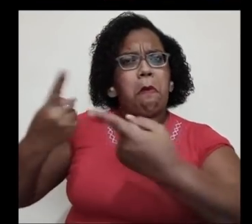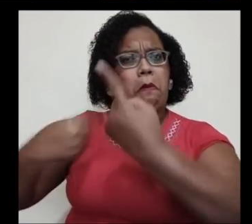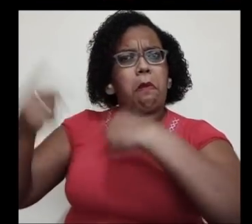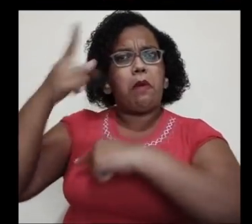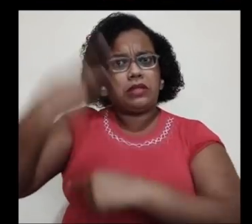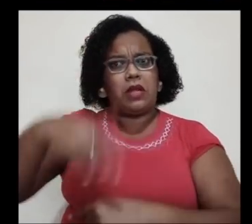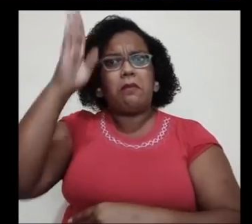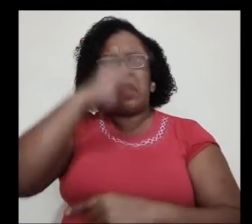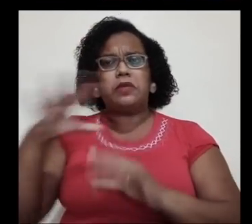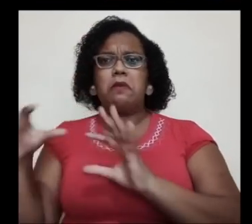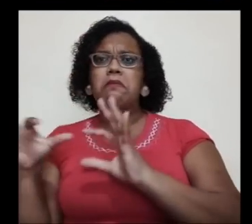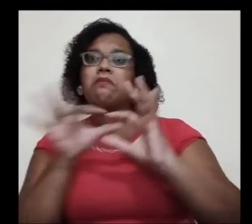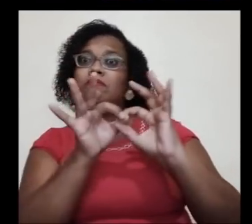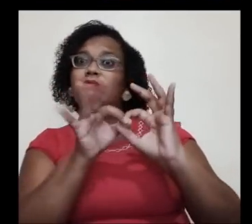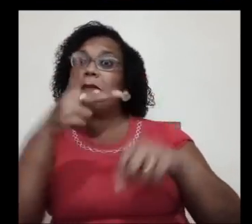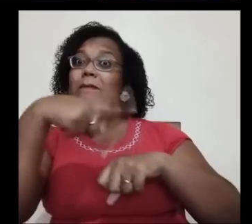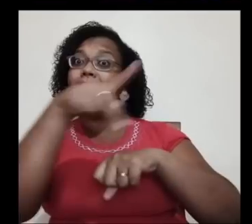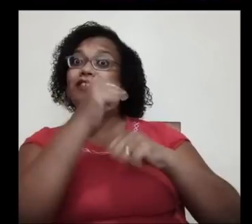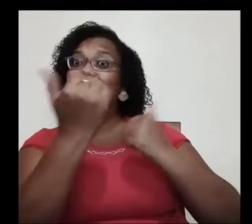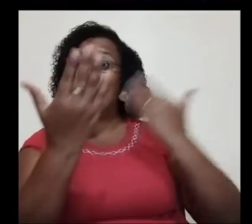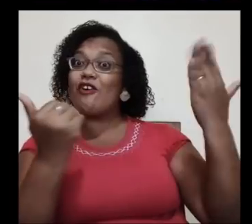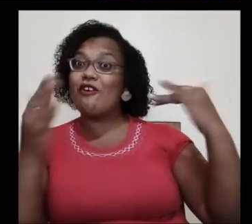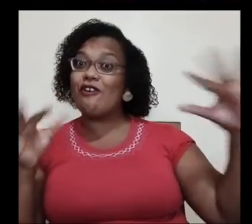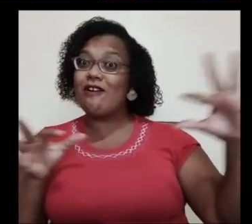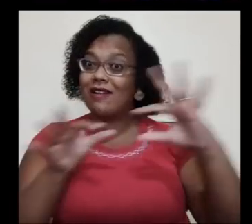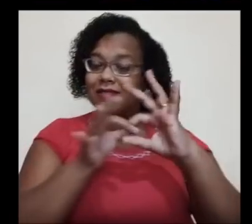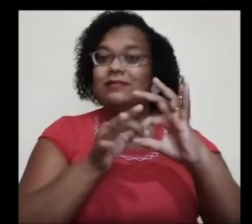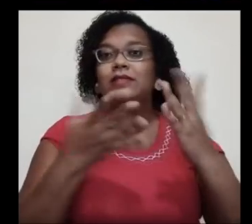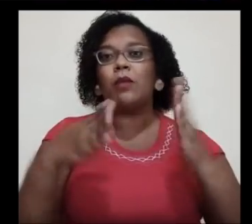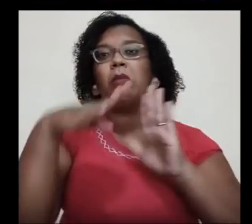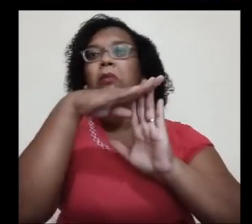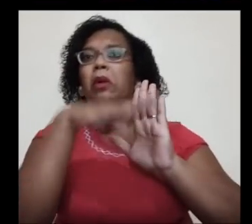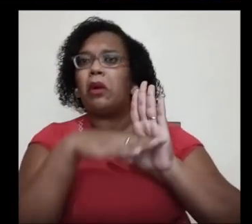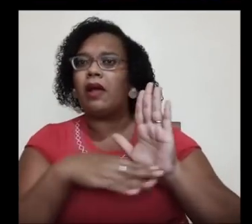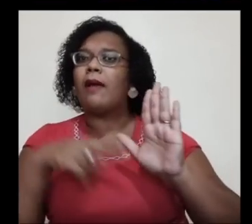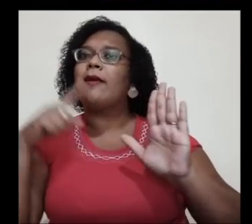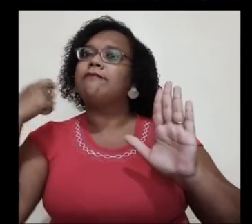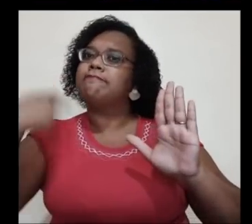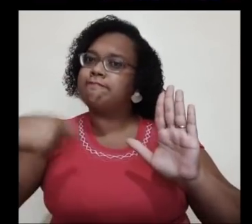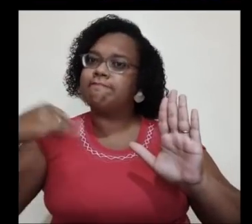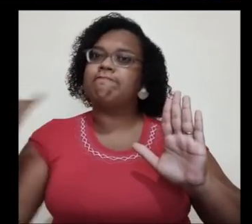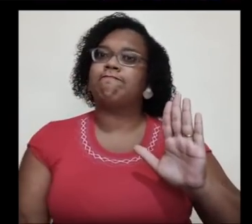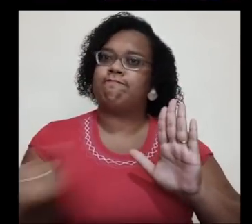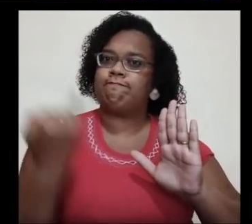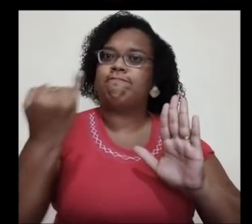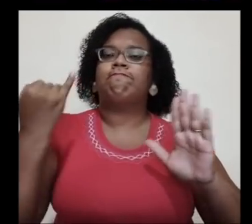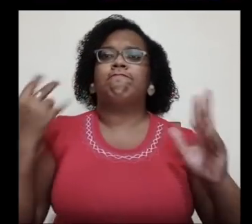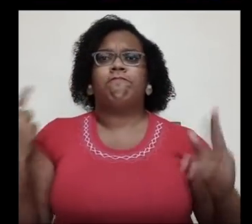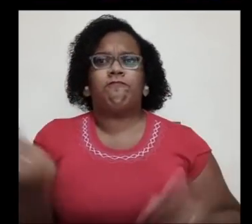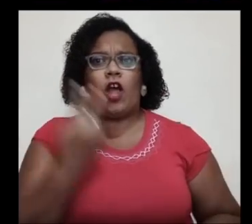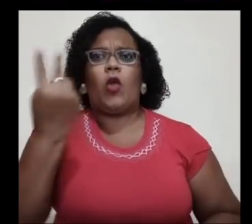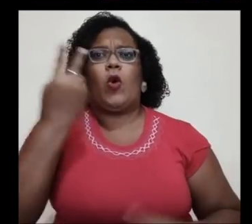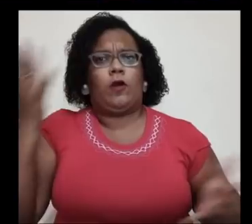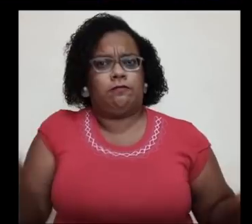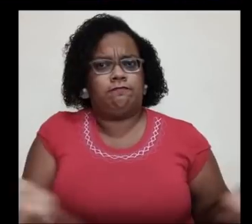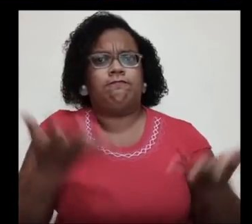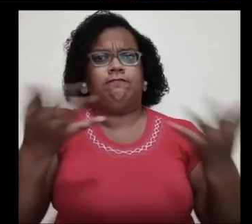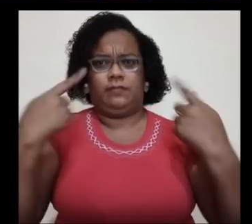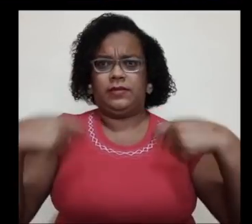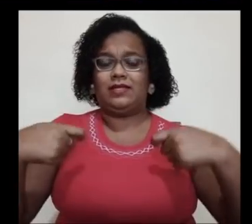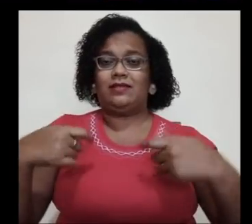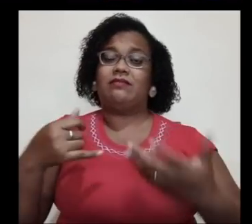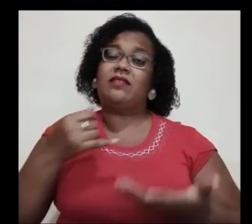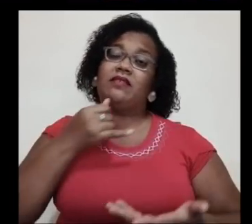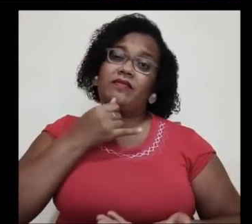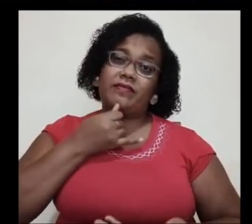esses programas devem ser valorizados e o programa deve ser incentivado. Infelizmente, dos 252 aprovados